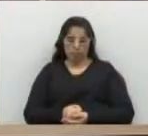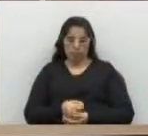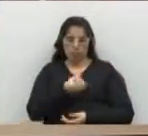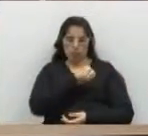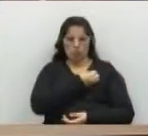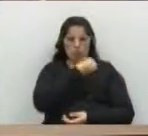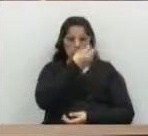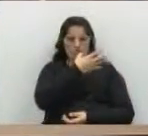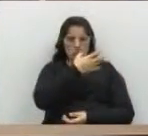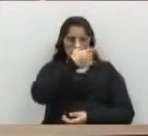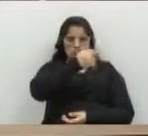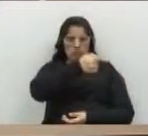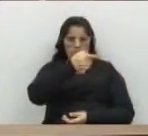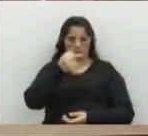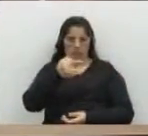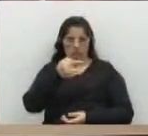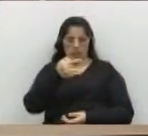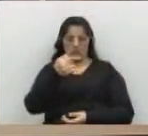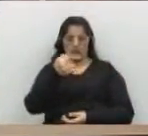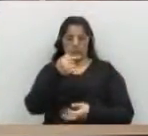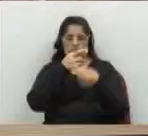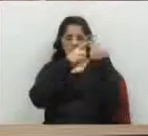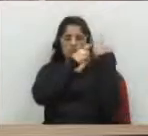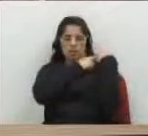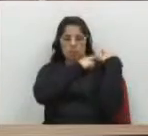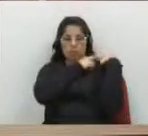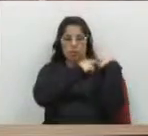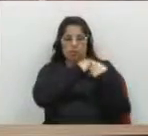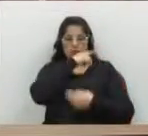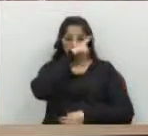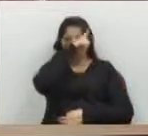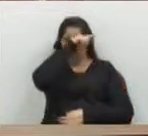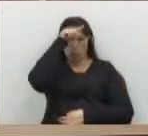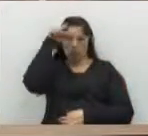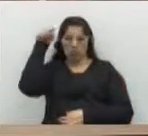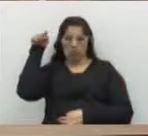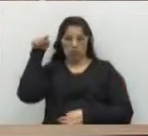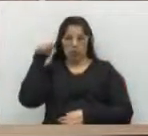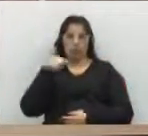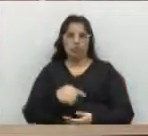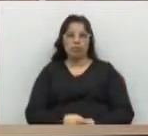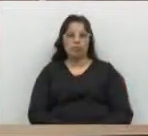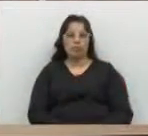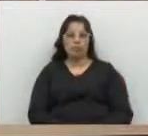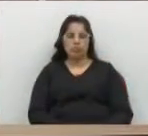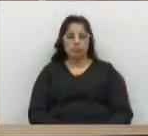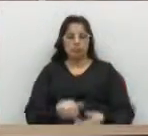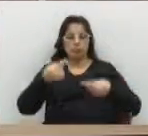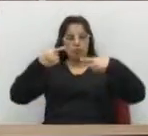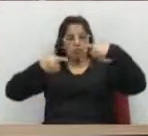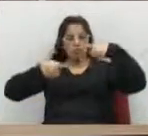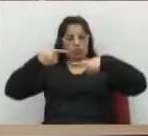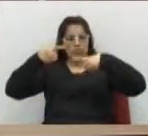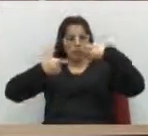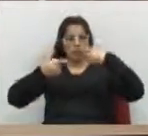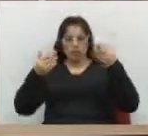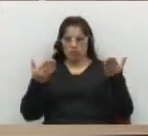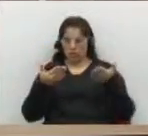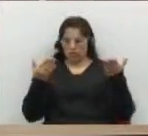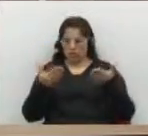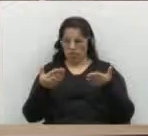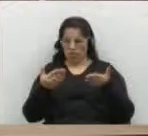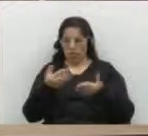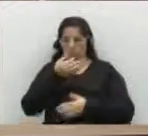477/2015, autor vereadora doutora Mayra da Costa. Requerimento 475 está em discussão. Não havendo quem